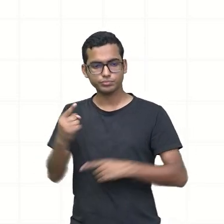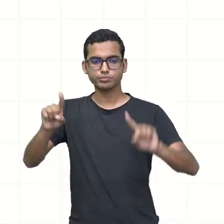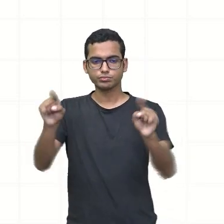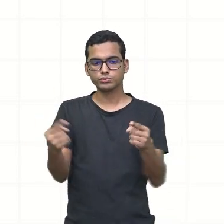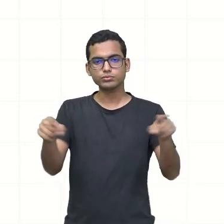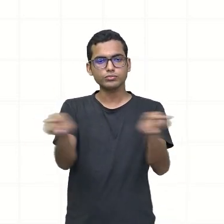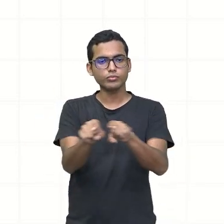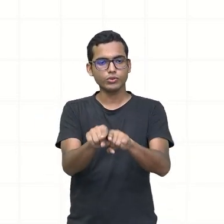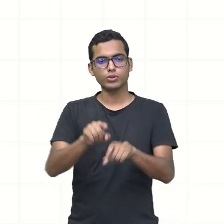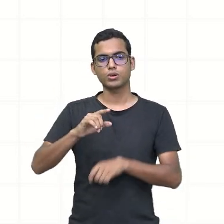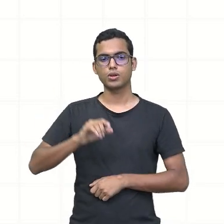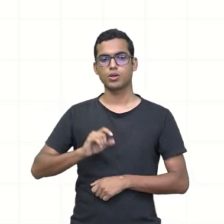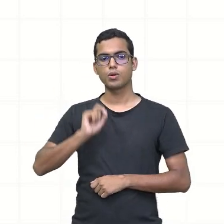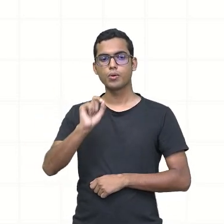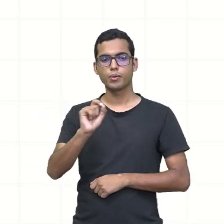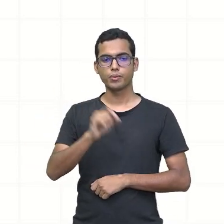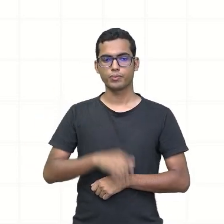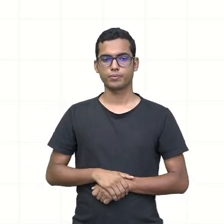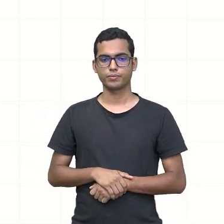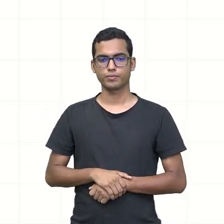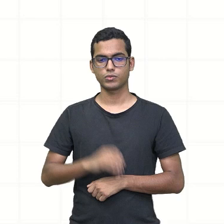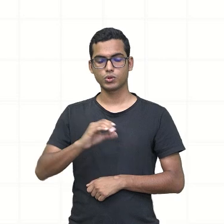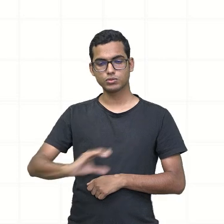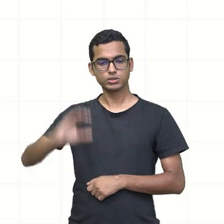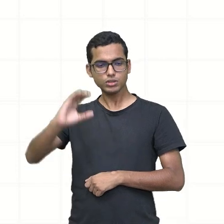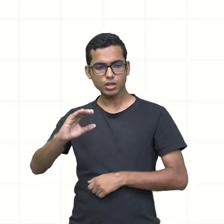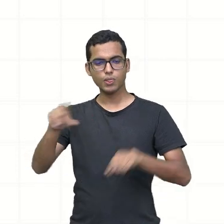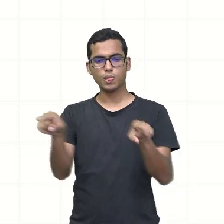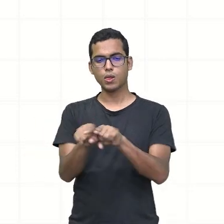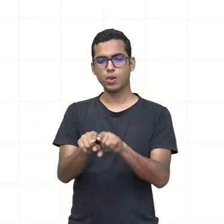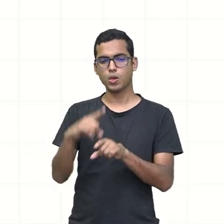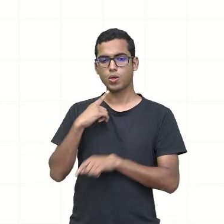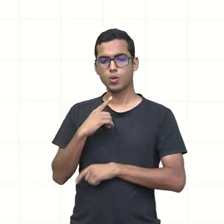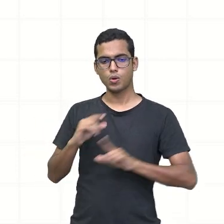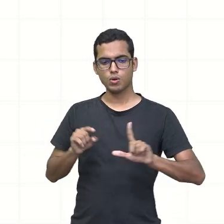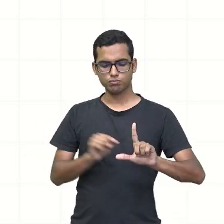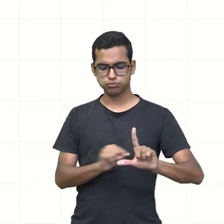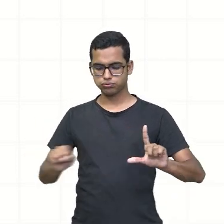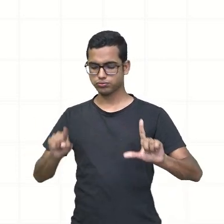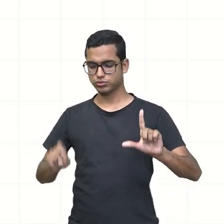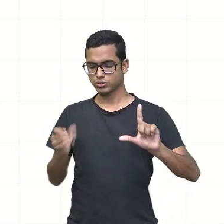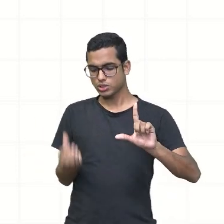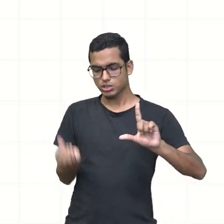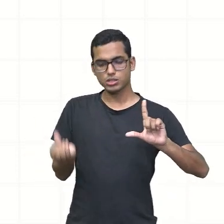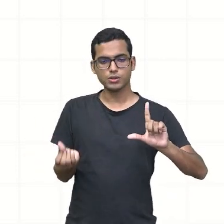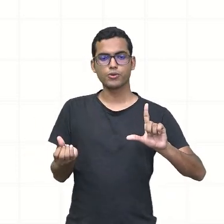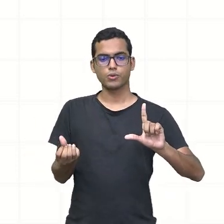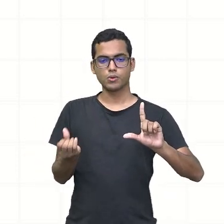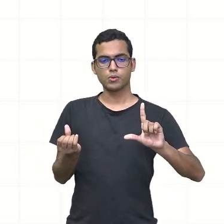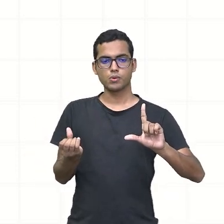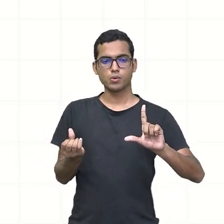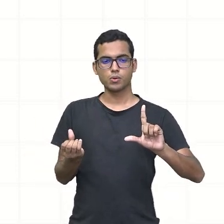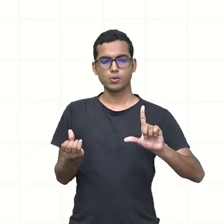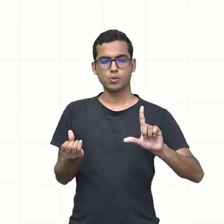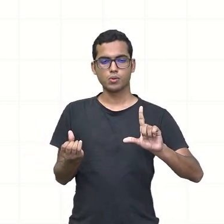y vale 2, ó, tá certo? Então, o ponto C é o ponto